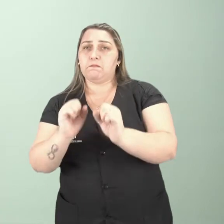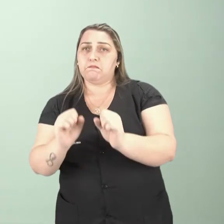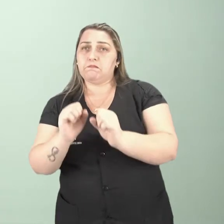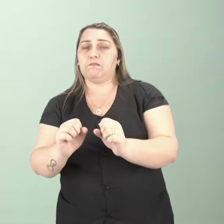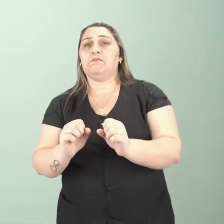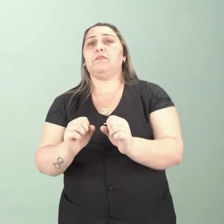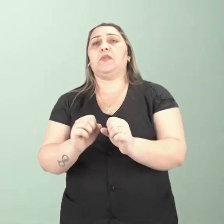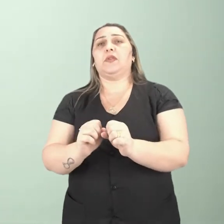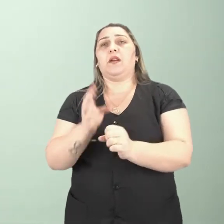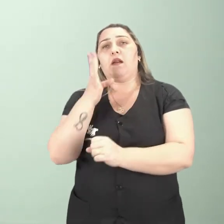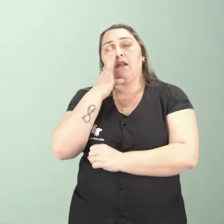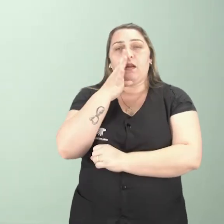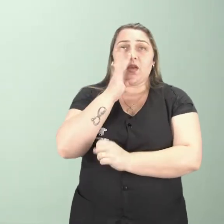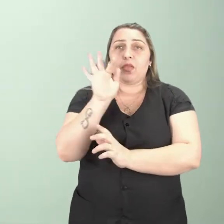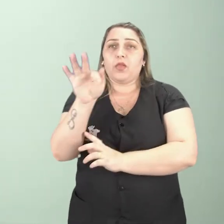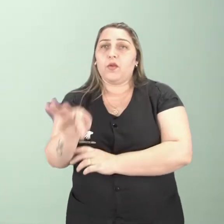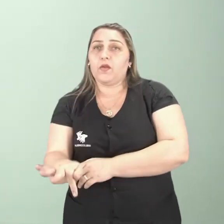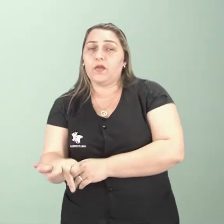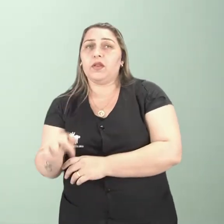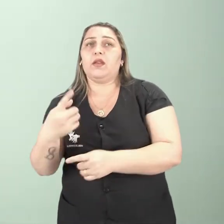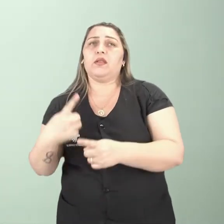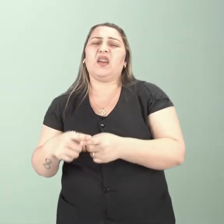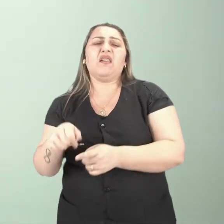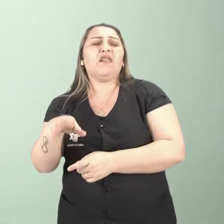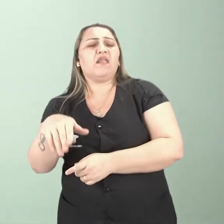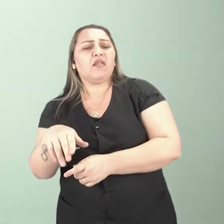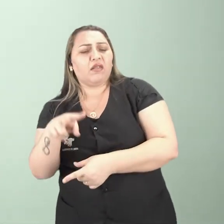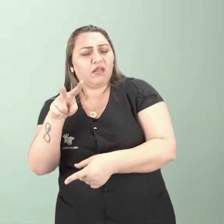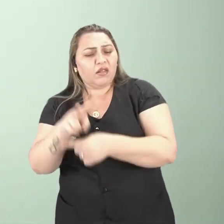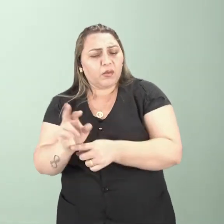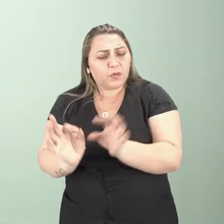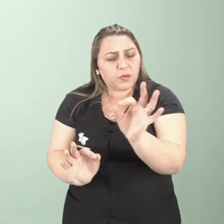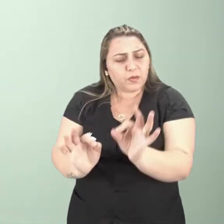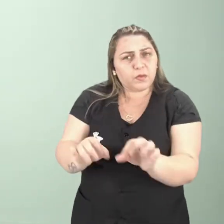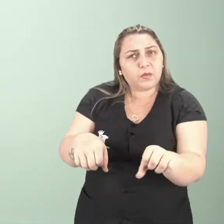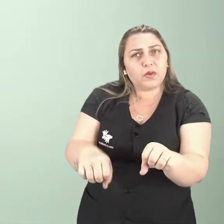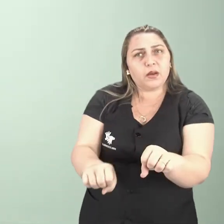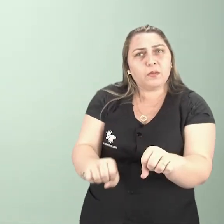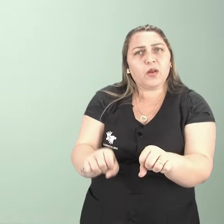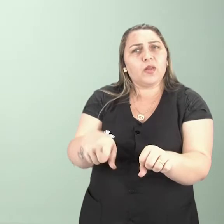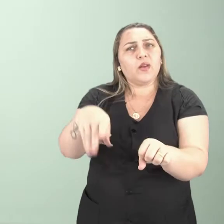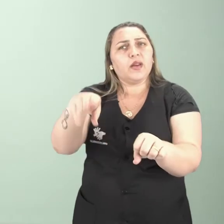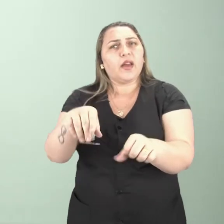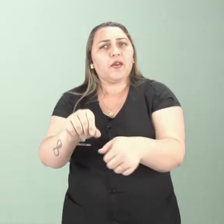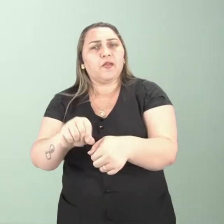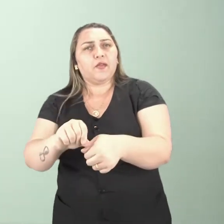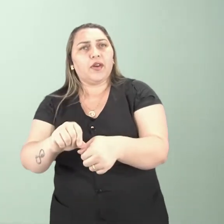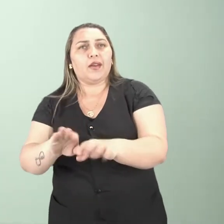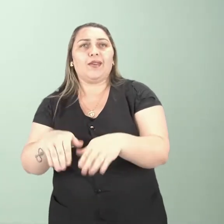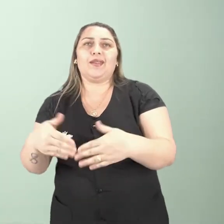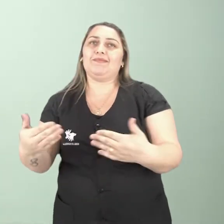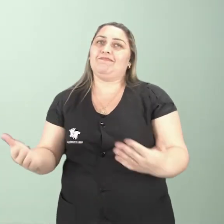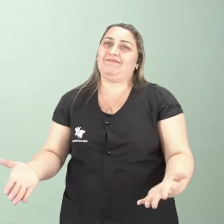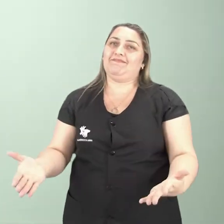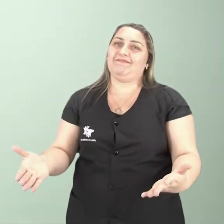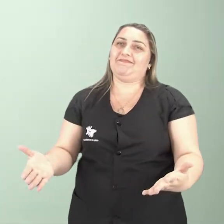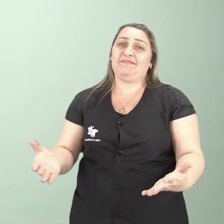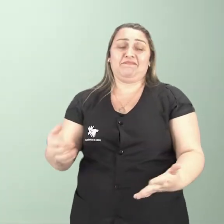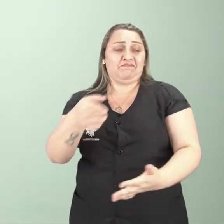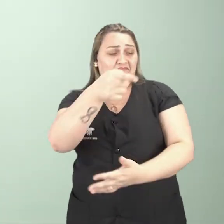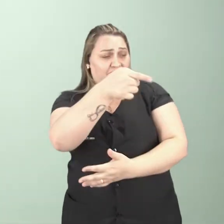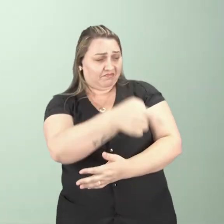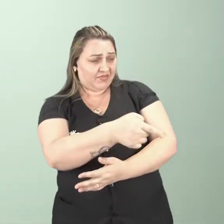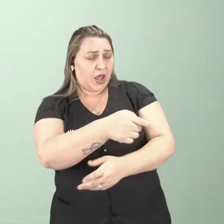até ficar admirado no final do dia. Quem foi que construiu essa moto? Quem foi que fez? Ora, quem fez?